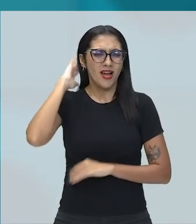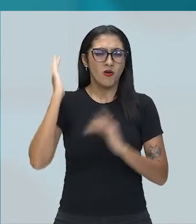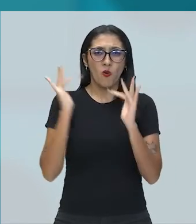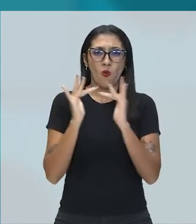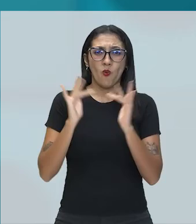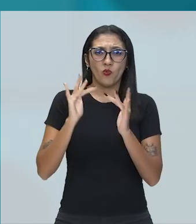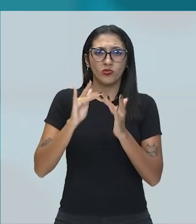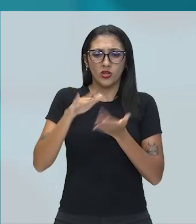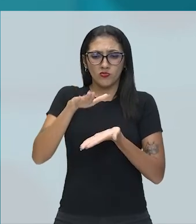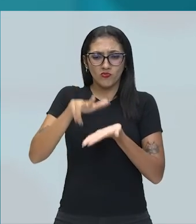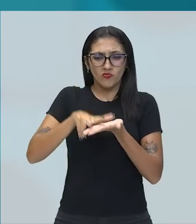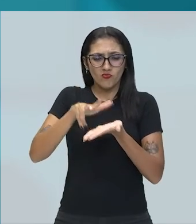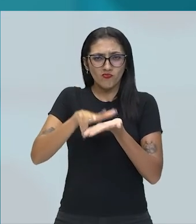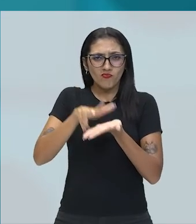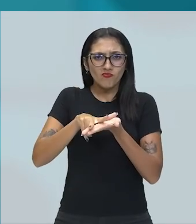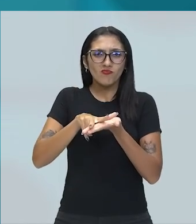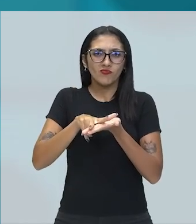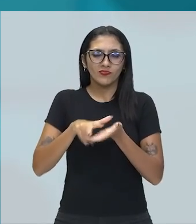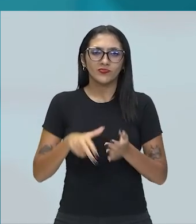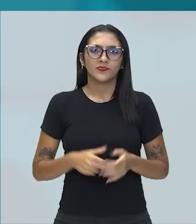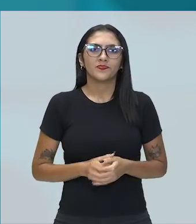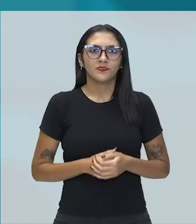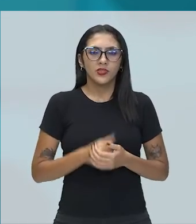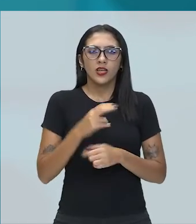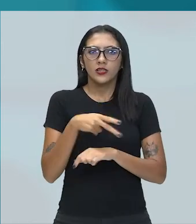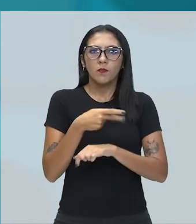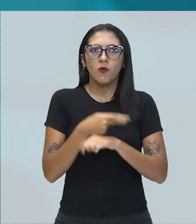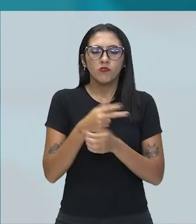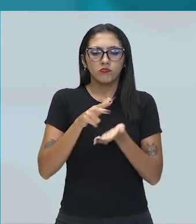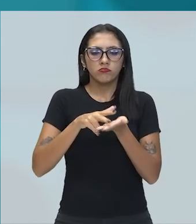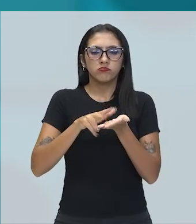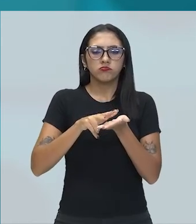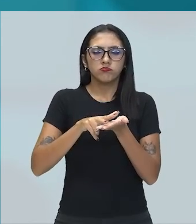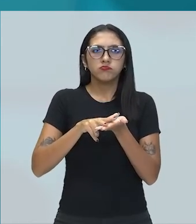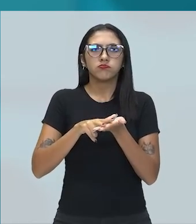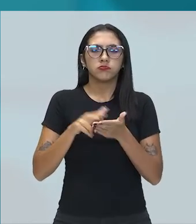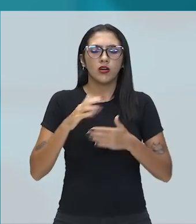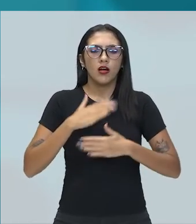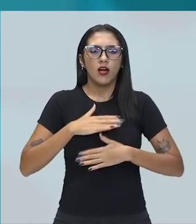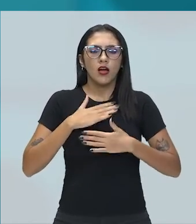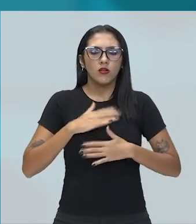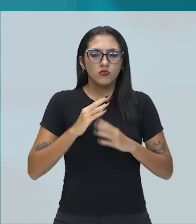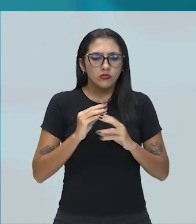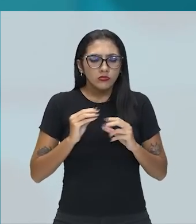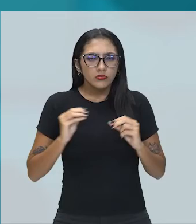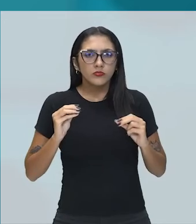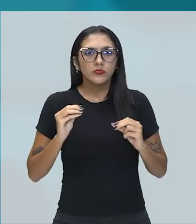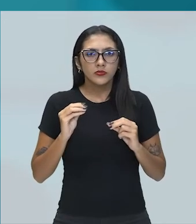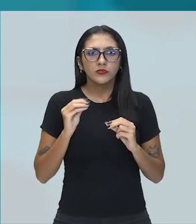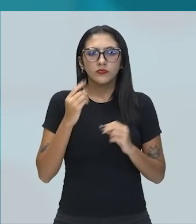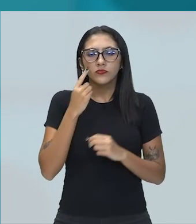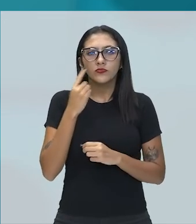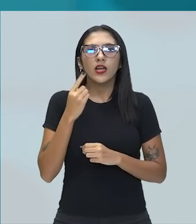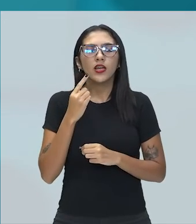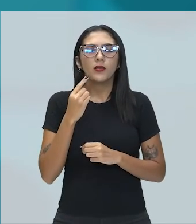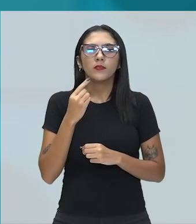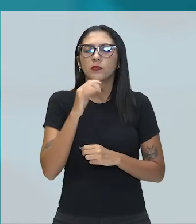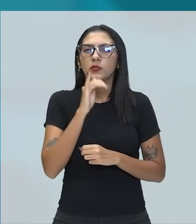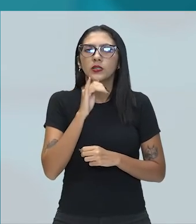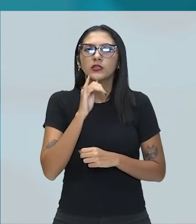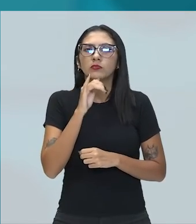vai, quando ela terminar, né, o seu momento de crise, que não dura muito, você vai verificar se ela